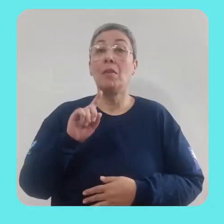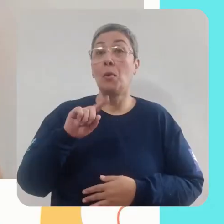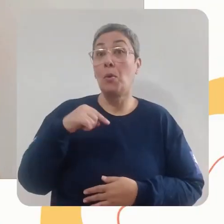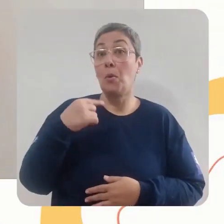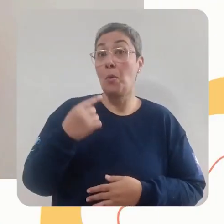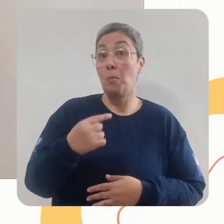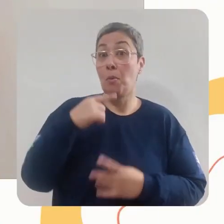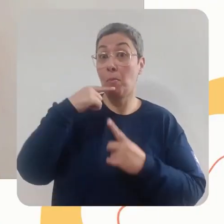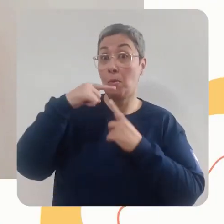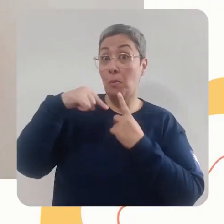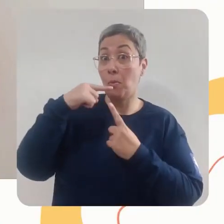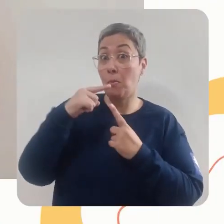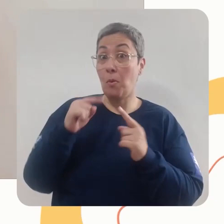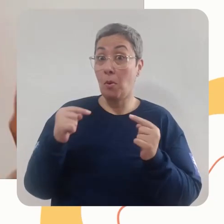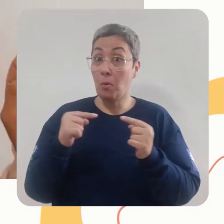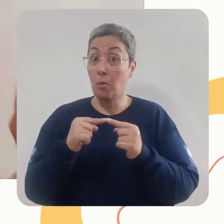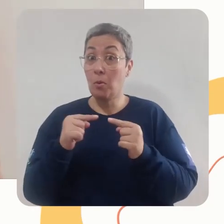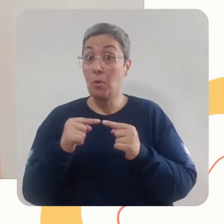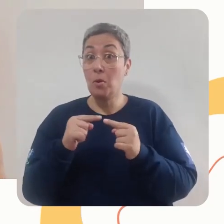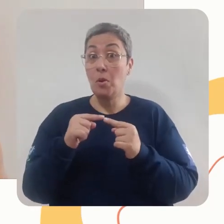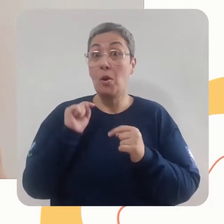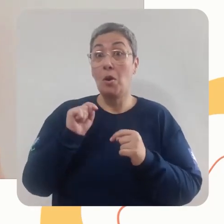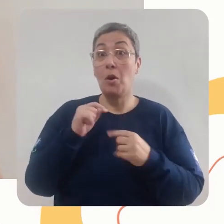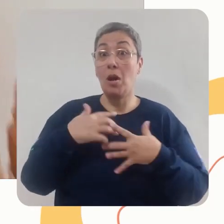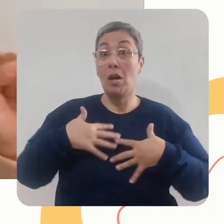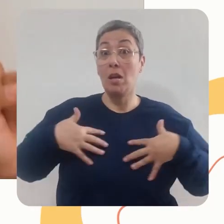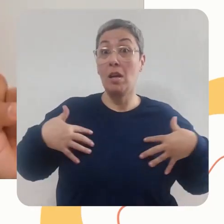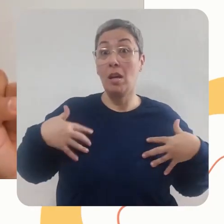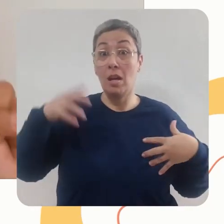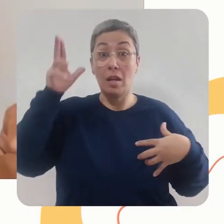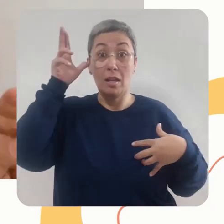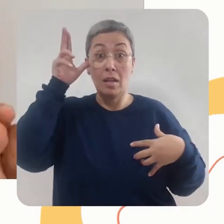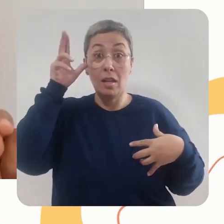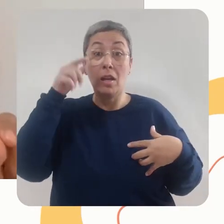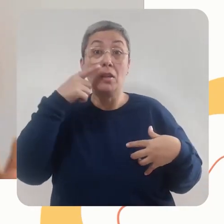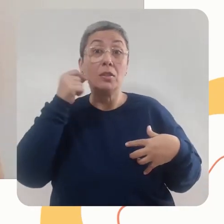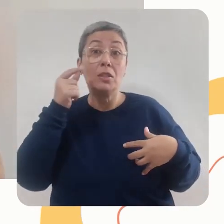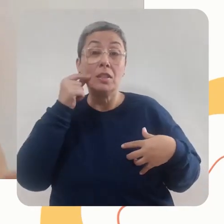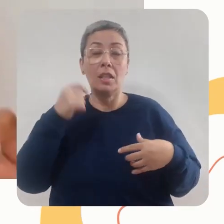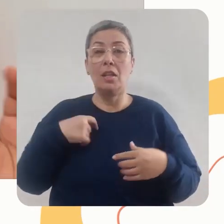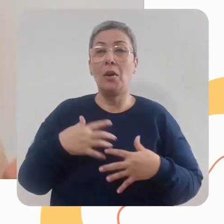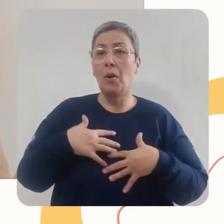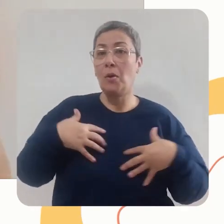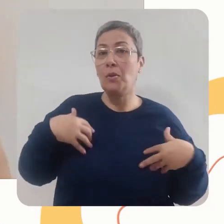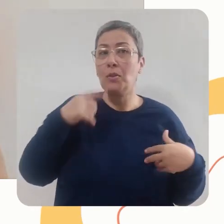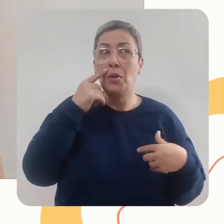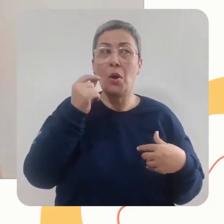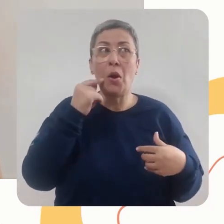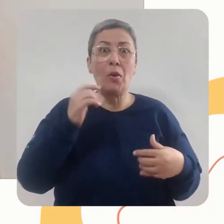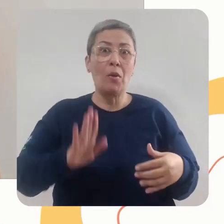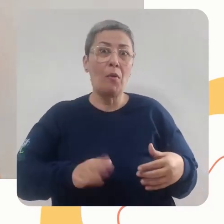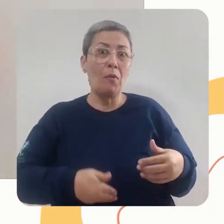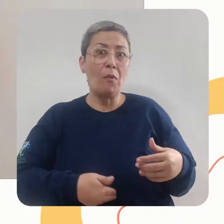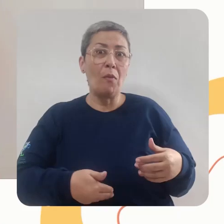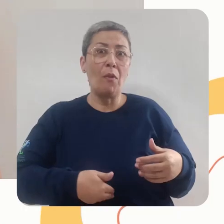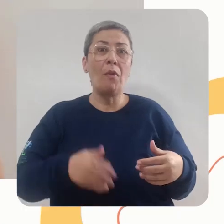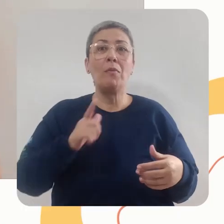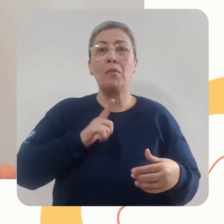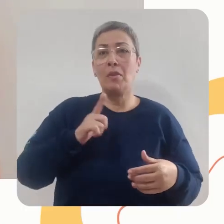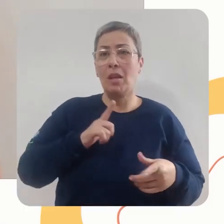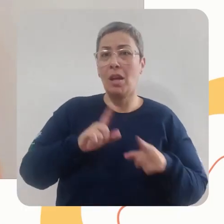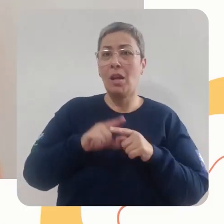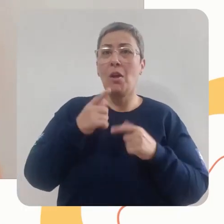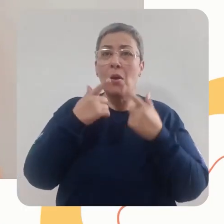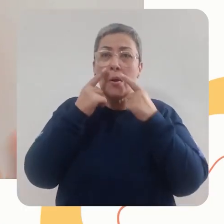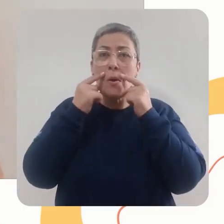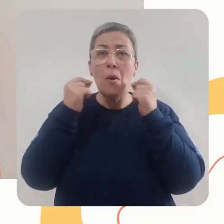O próximo trava-línguas tem a ver com tigres. Então, nós vamos pensar que um tigre está com muita fome. E